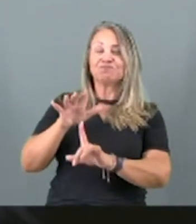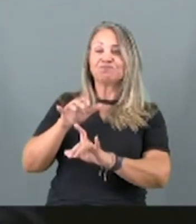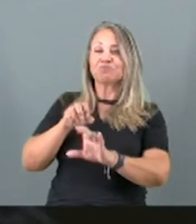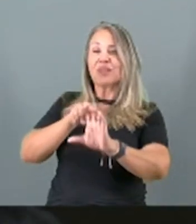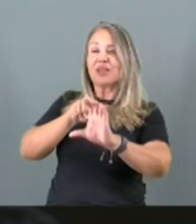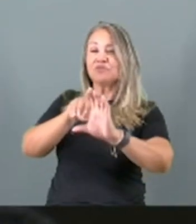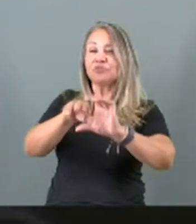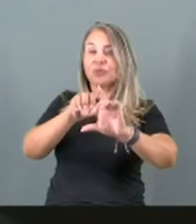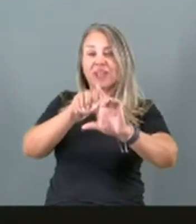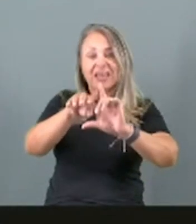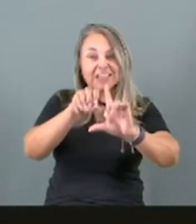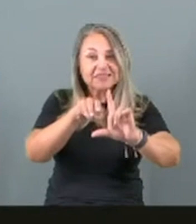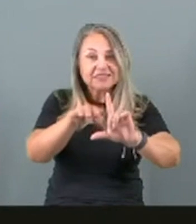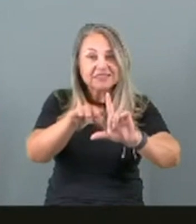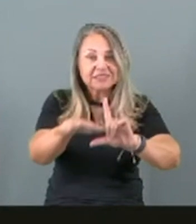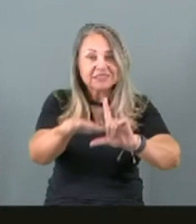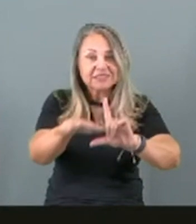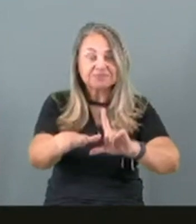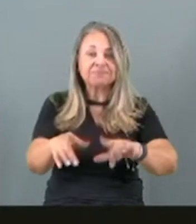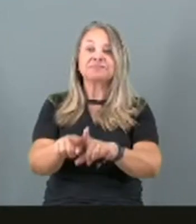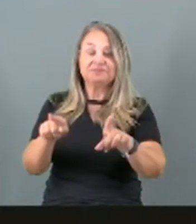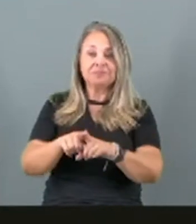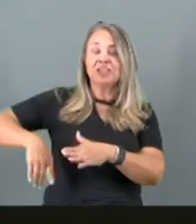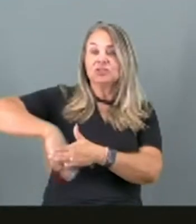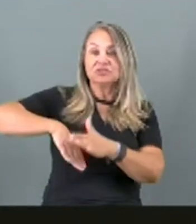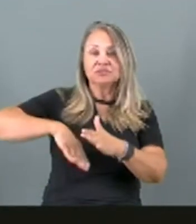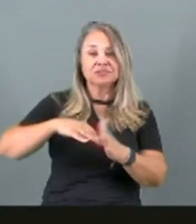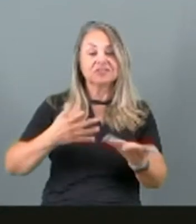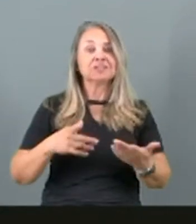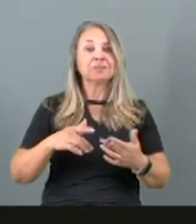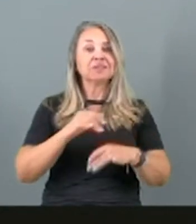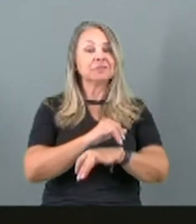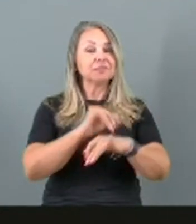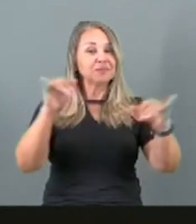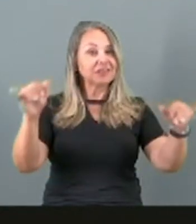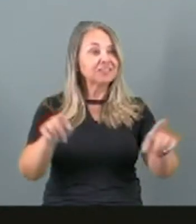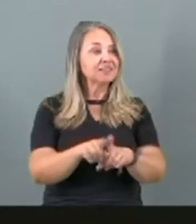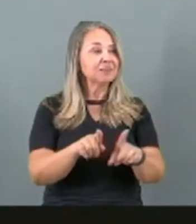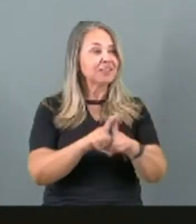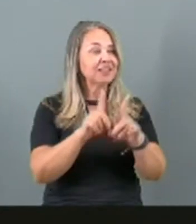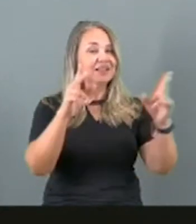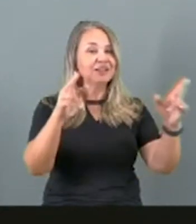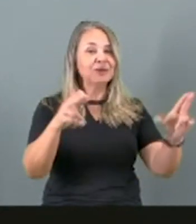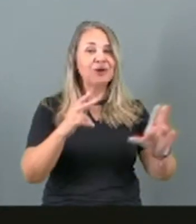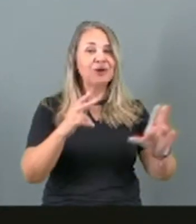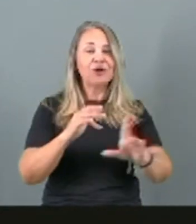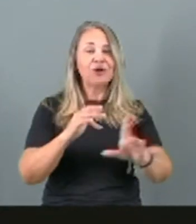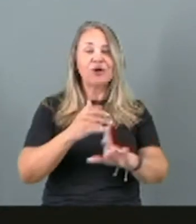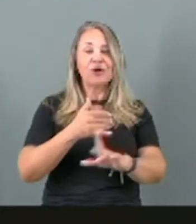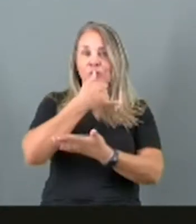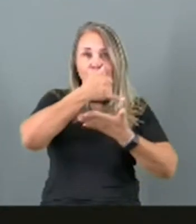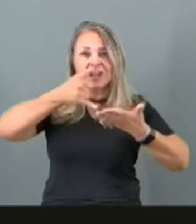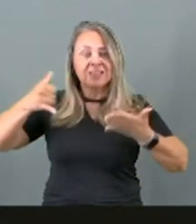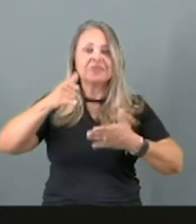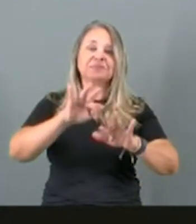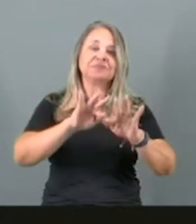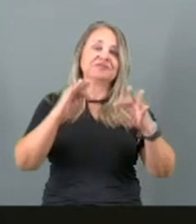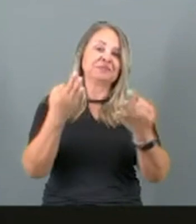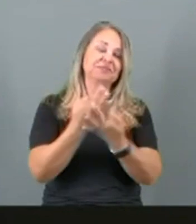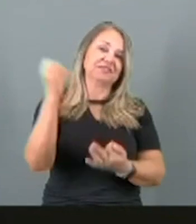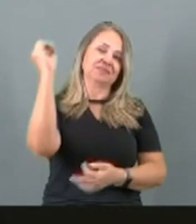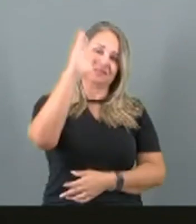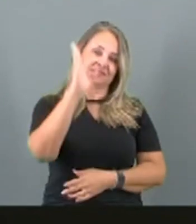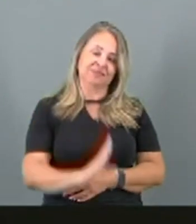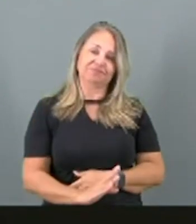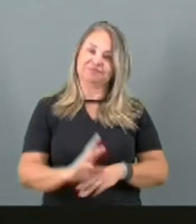lá quem for que está fazendo propaganda está fazendo propaganda de cocaína para as famílias brasileiras não é outra coisa